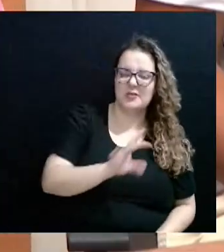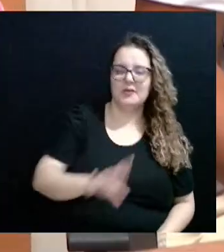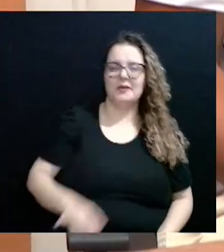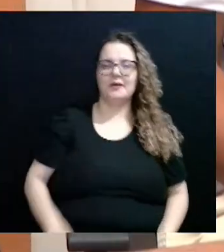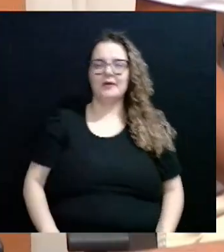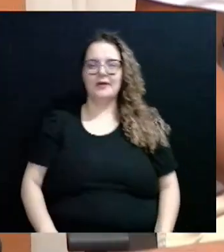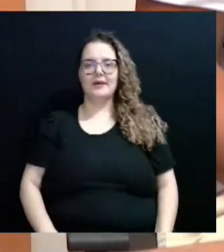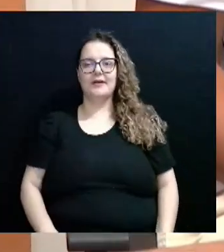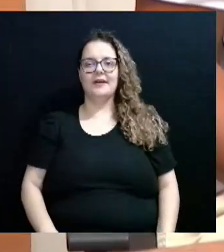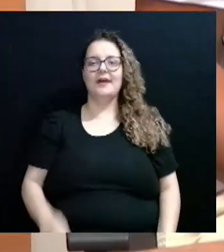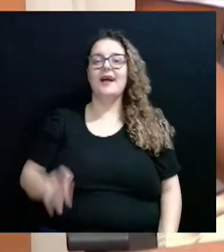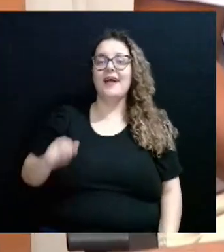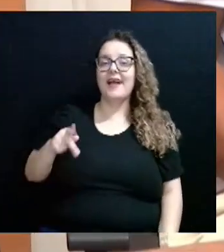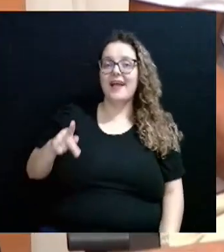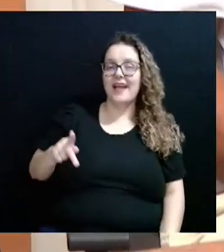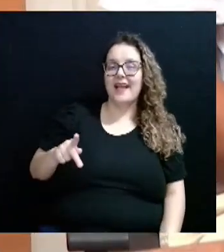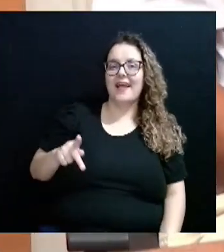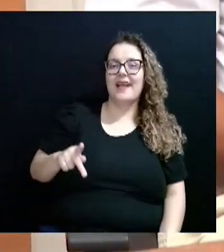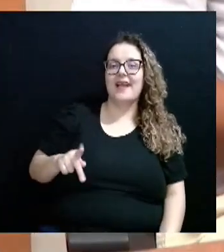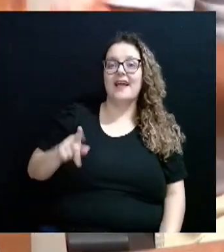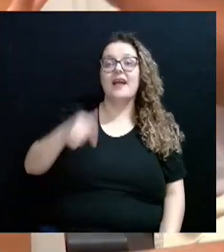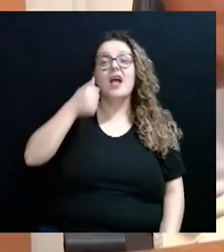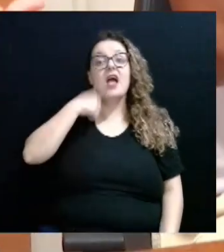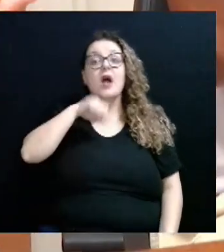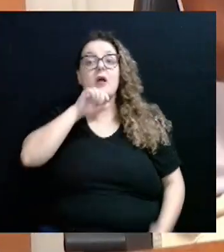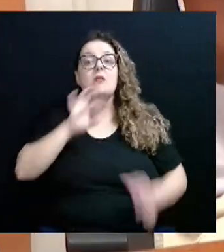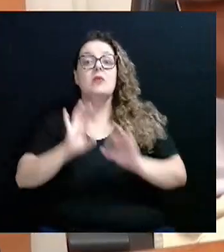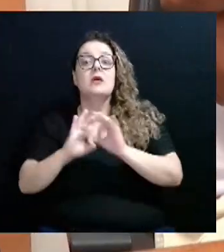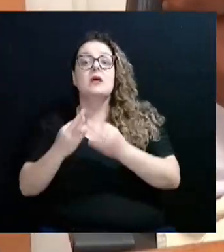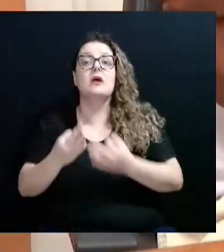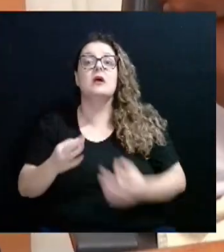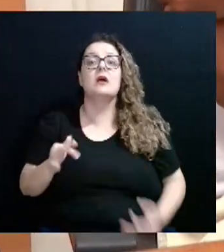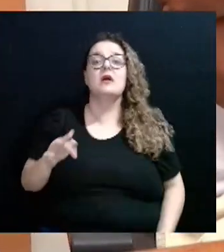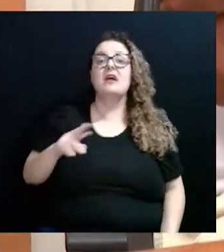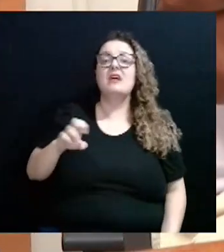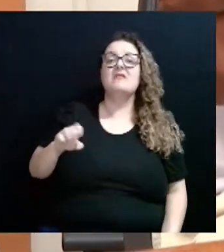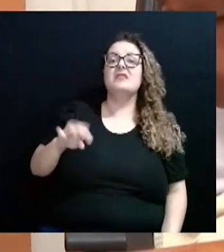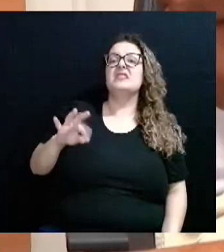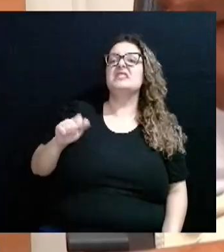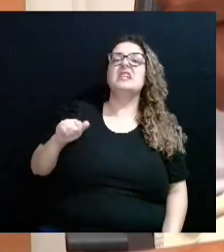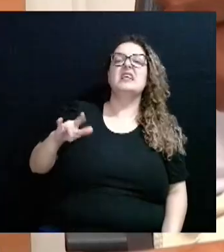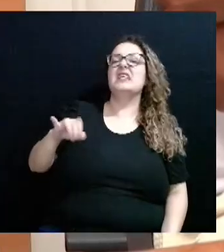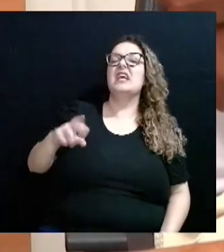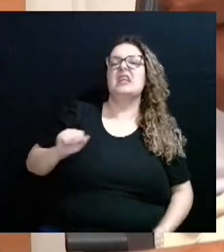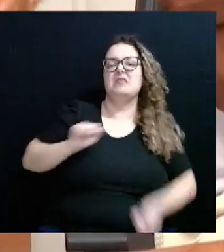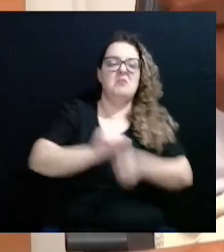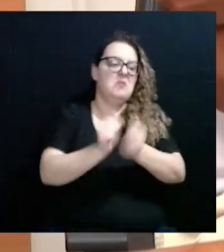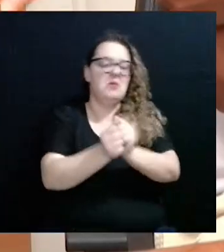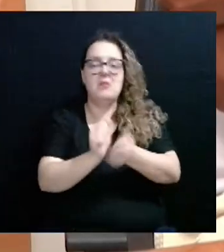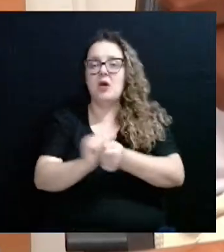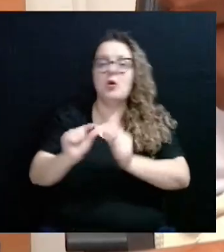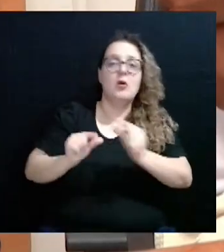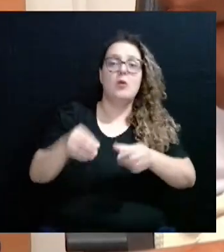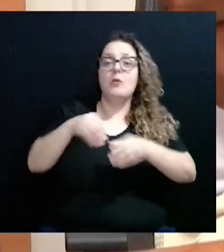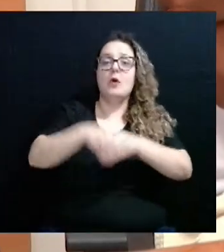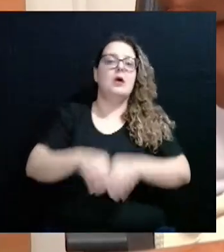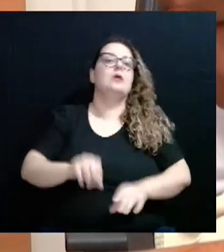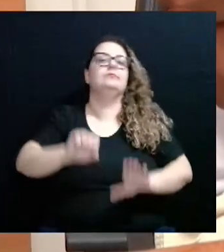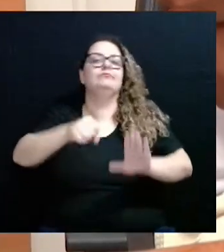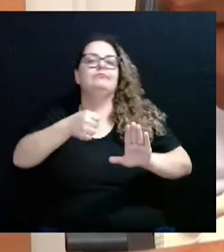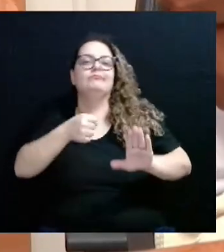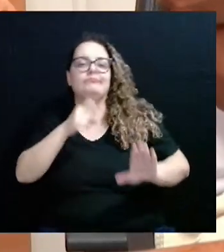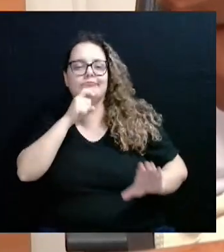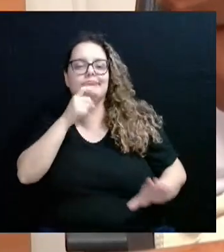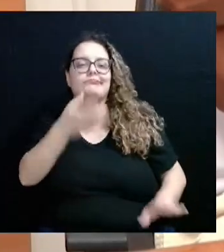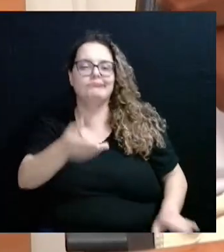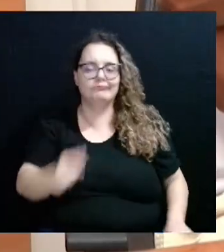Rap é a mãe de família que vira freestyleira, improvisa com o pouco que tem dentro da geladeira. Um